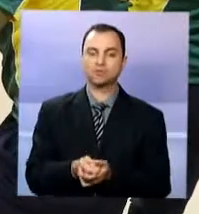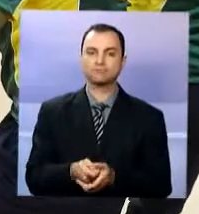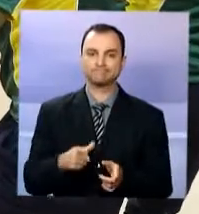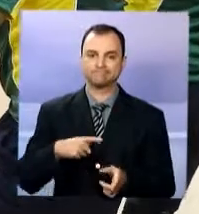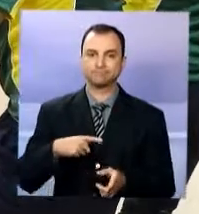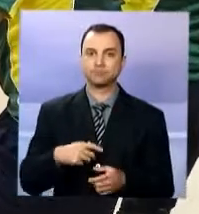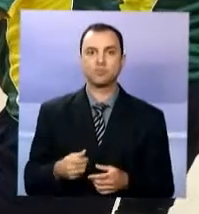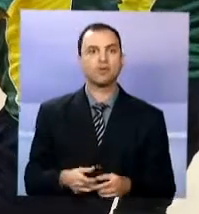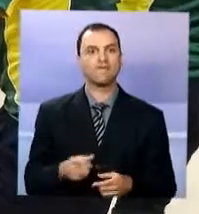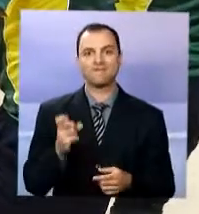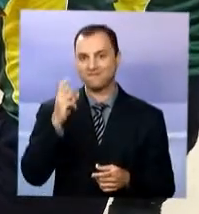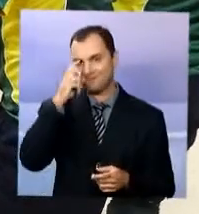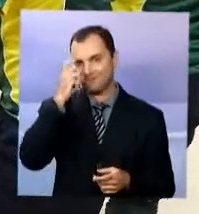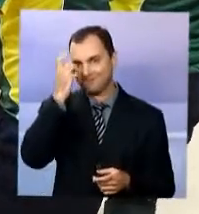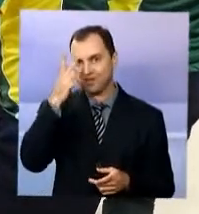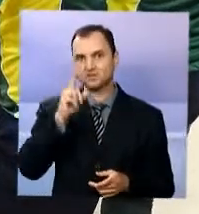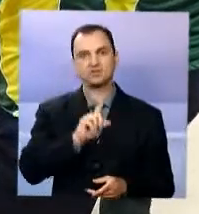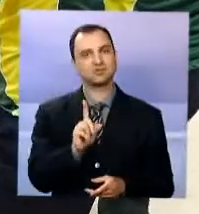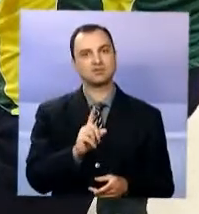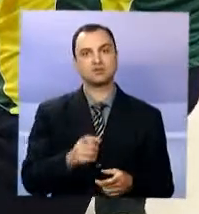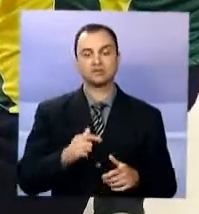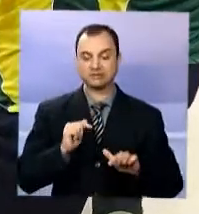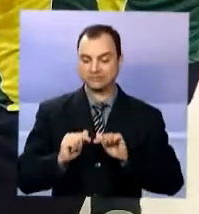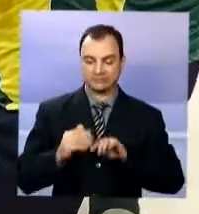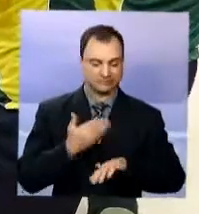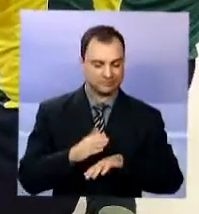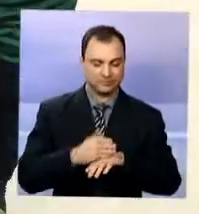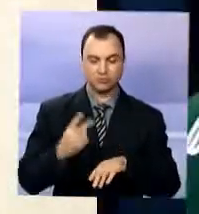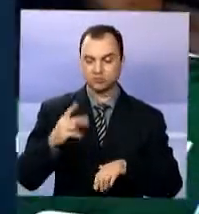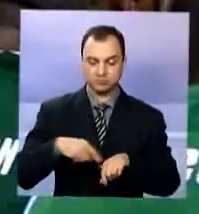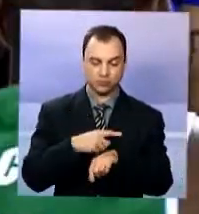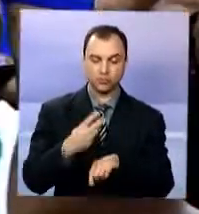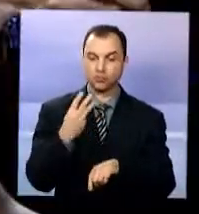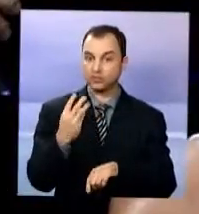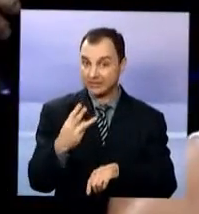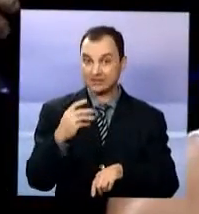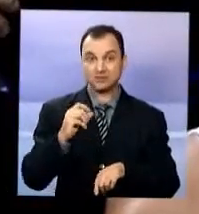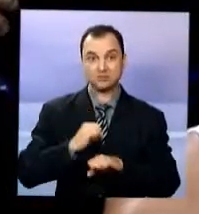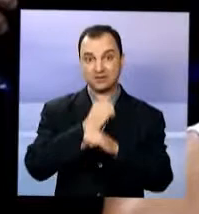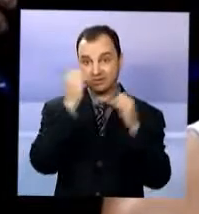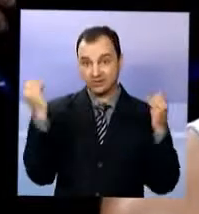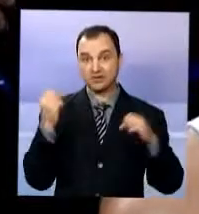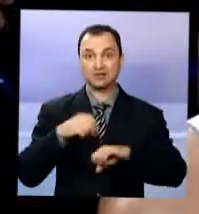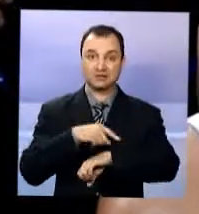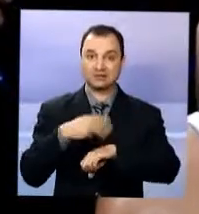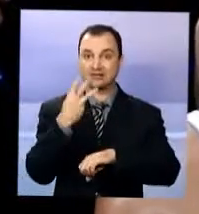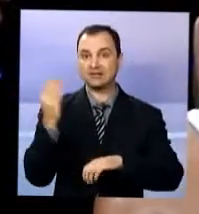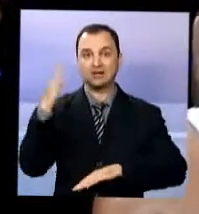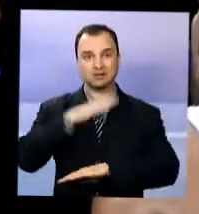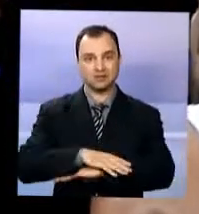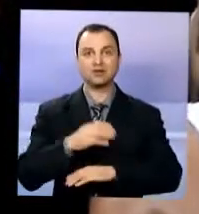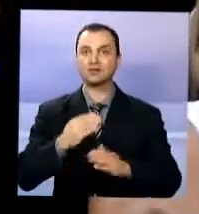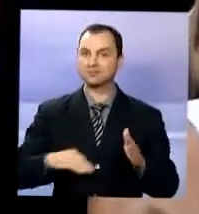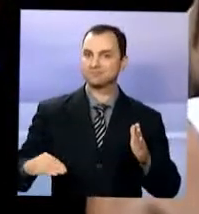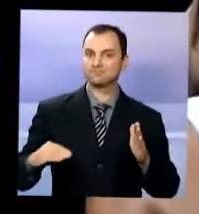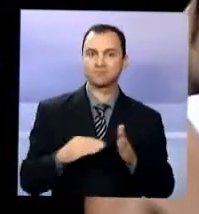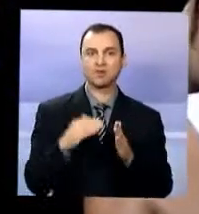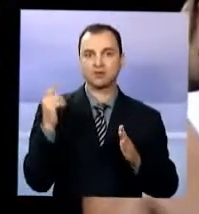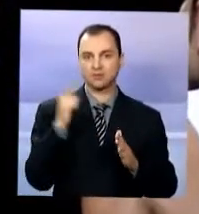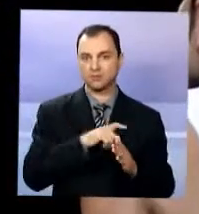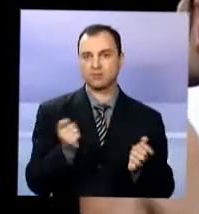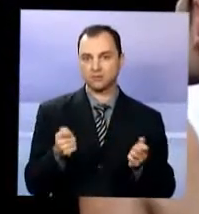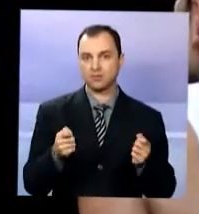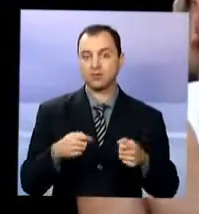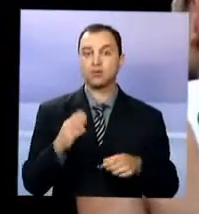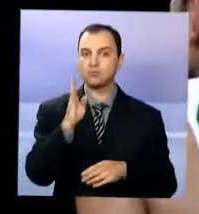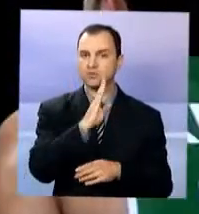eu não tem moleza são dois treinos diários de ser 3 horas de manhã 3:00 da tarde para você poder chegar algum lugar